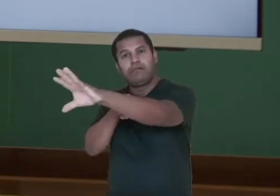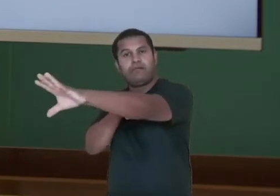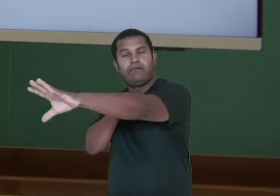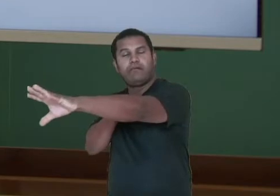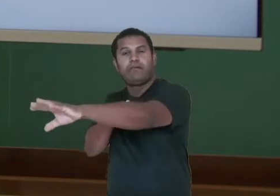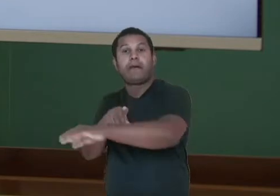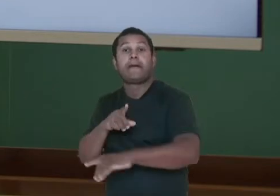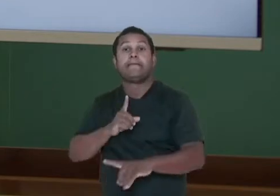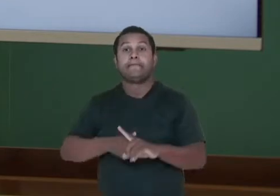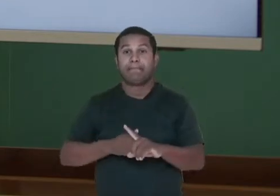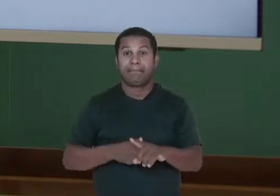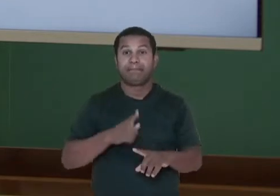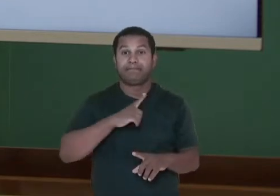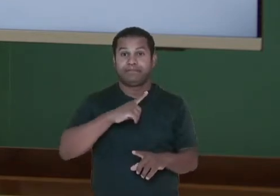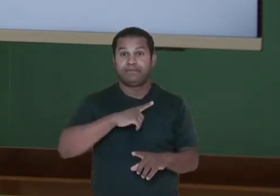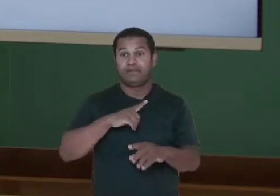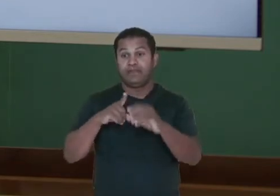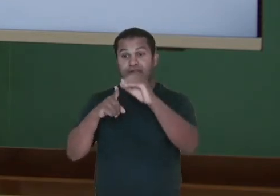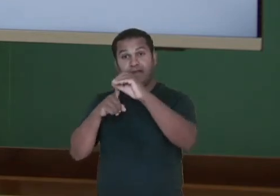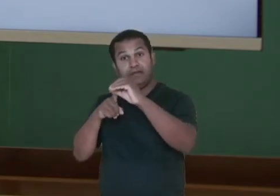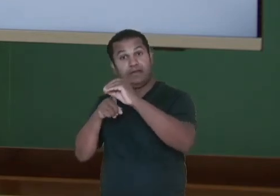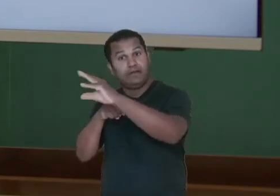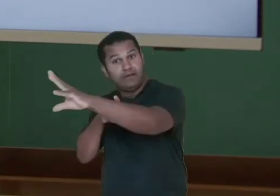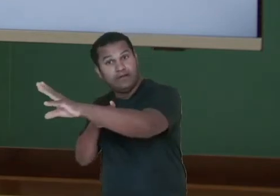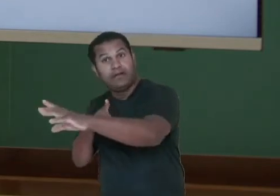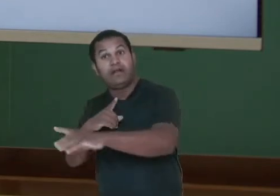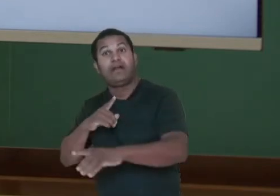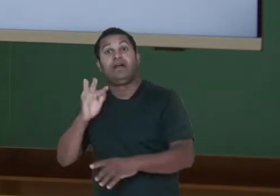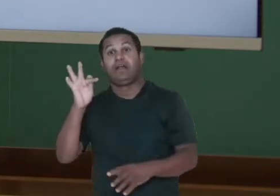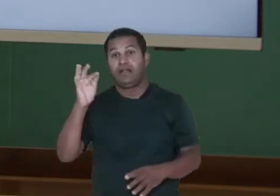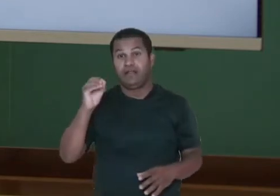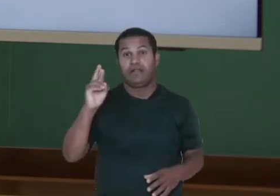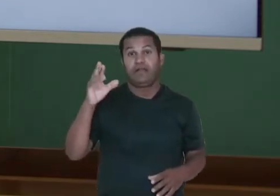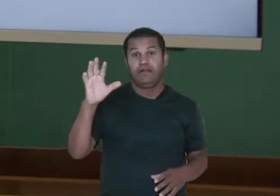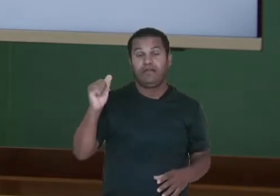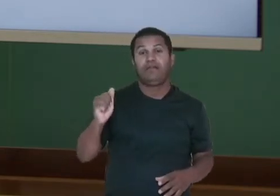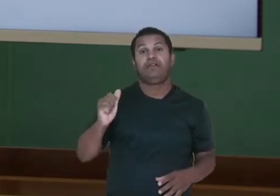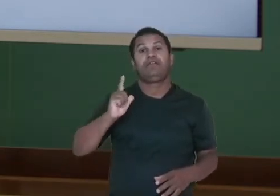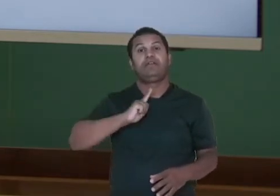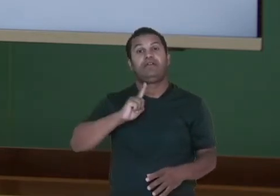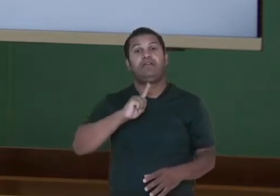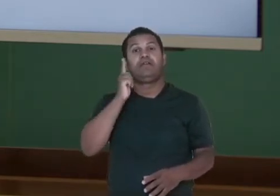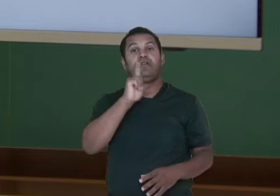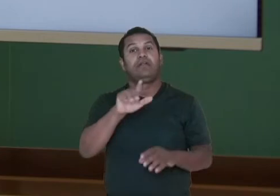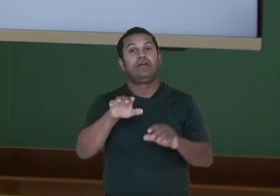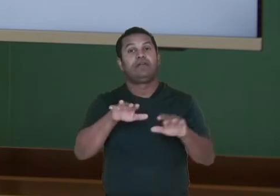desses quantidade de movimentos bala-canhão continua sendo zero, certo? Por isso que tem que ter essas